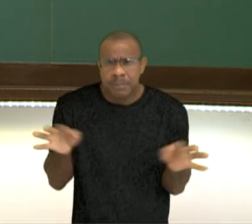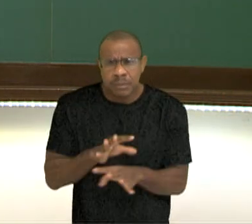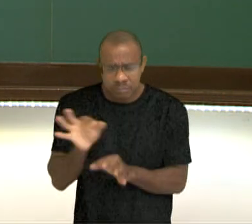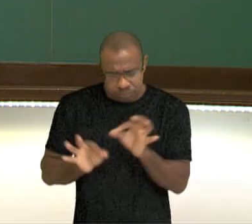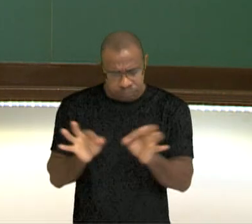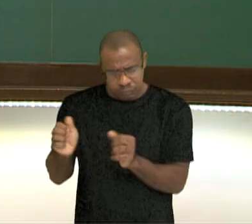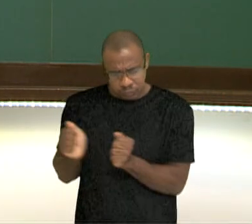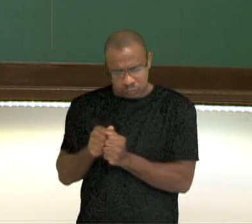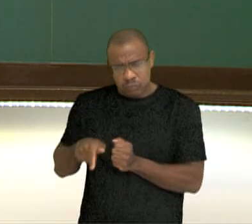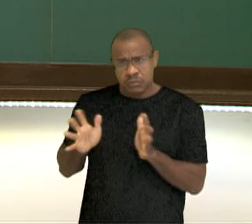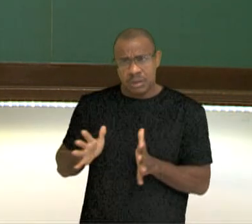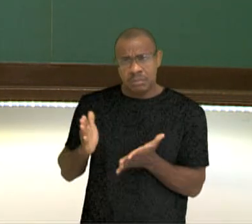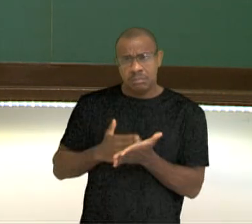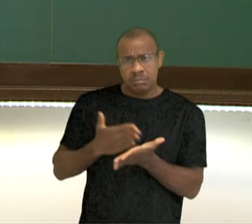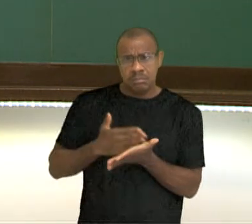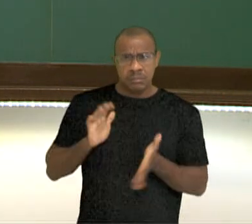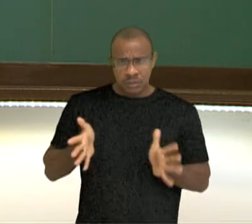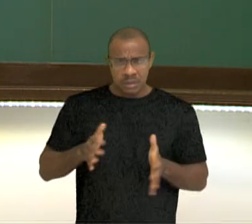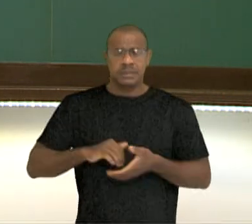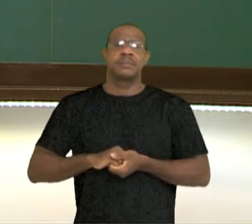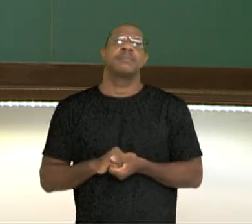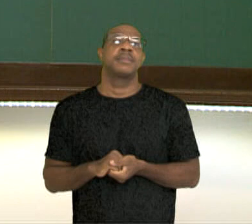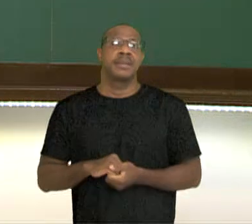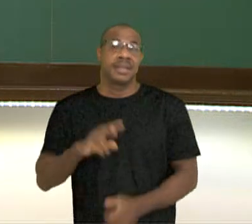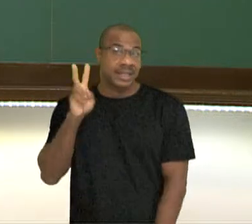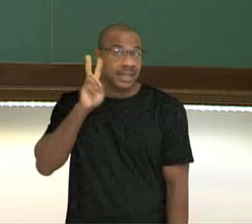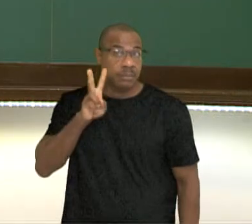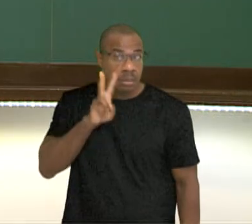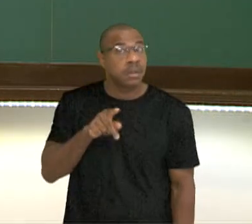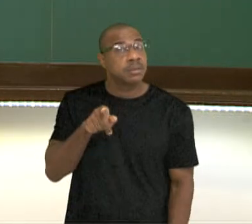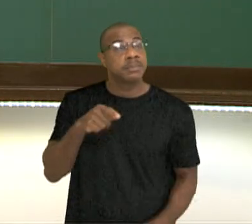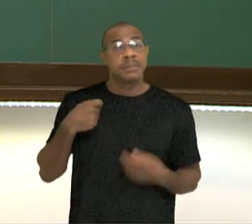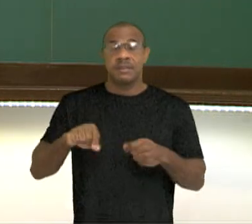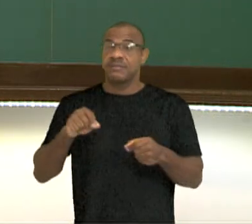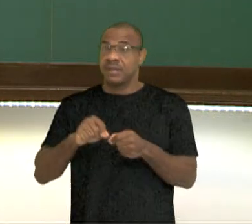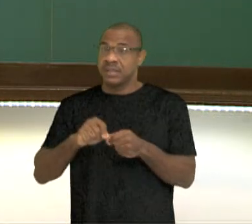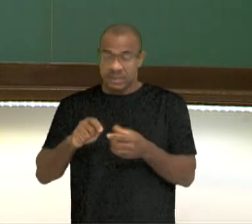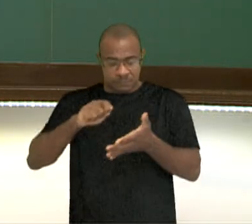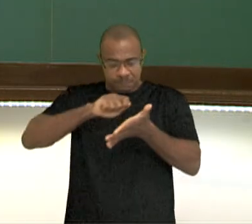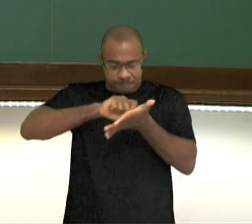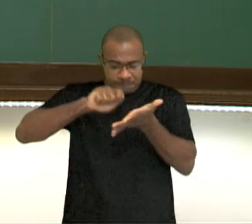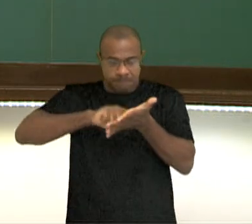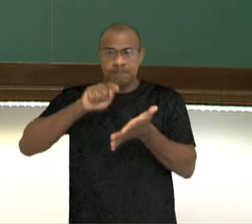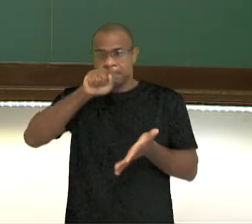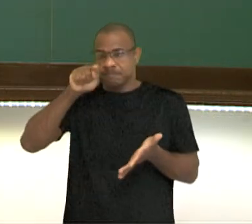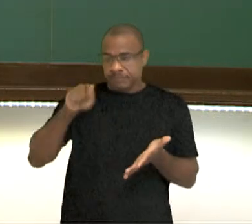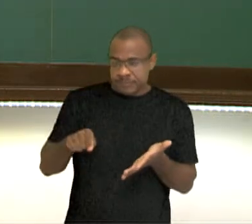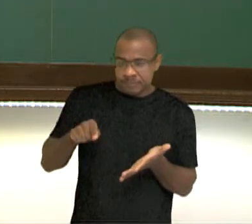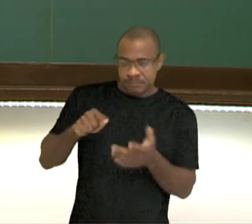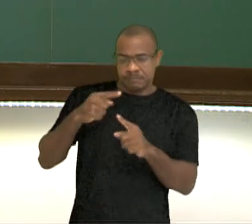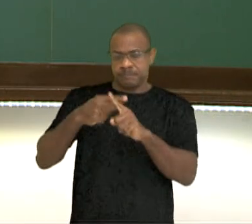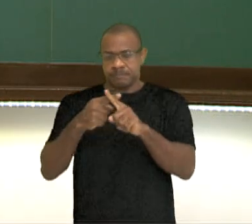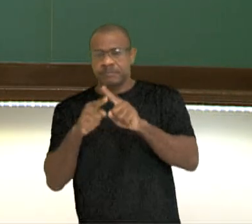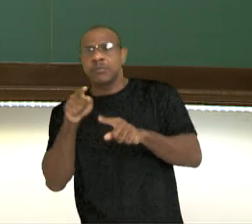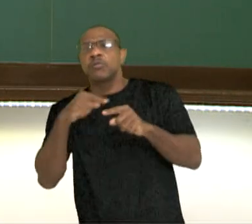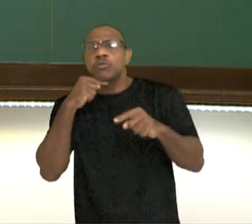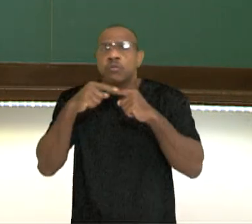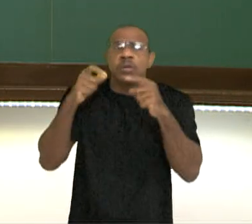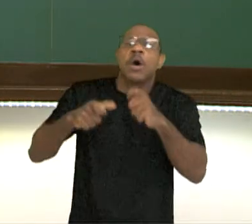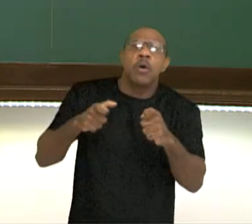organizado para fazer a atividade? Lembrou que tem que fazer uma marcação, um ponto de interrogação, um asterisco quando você tem